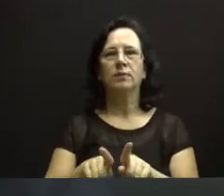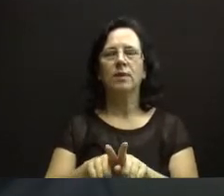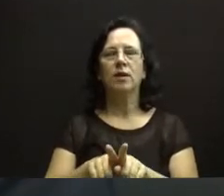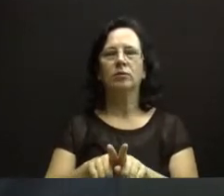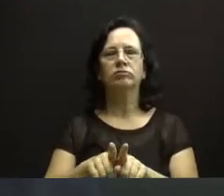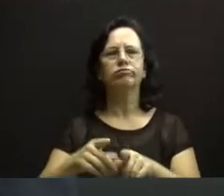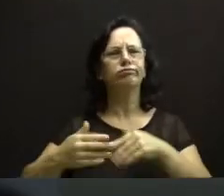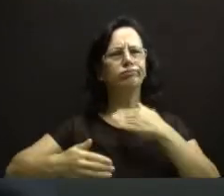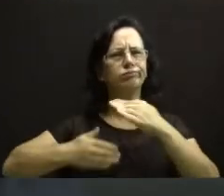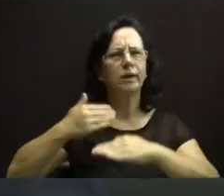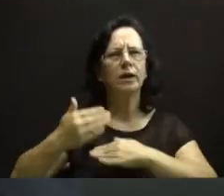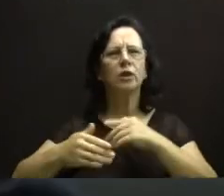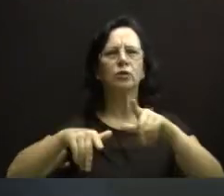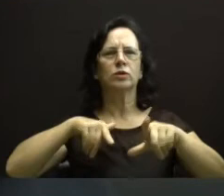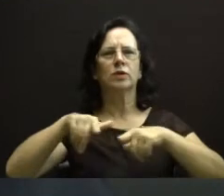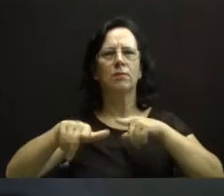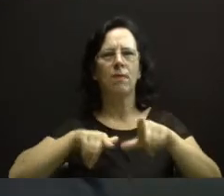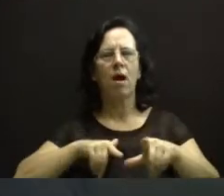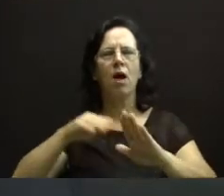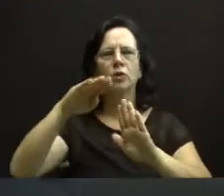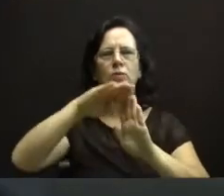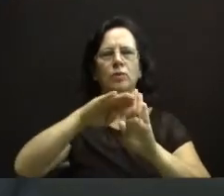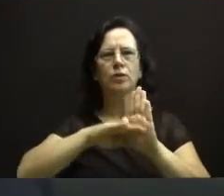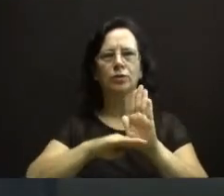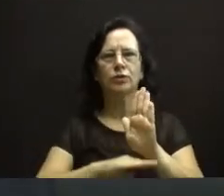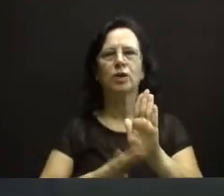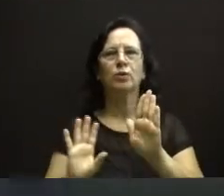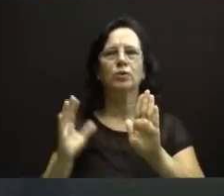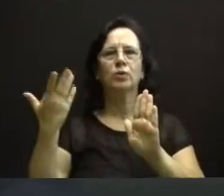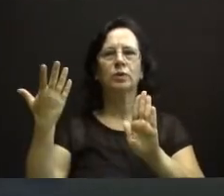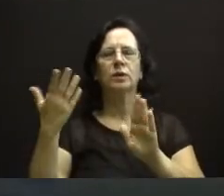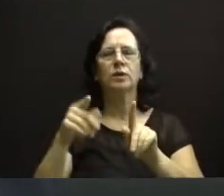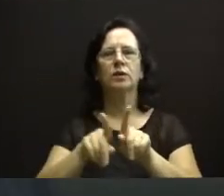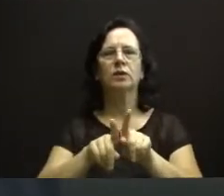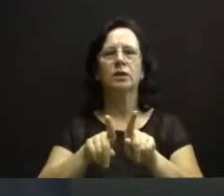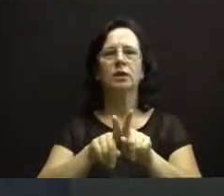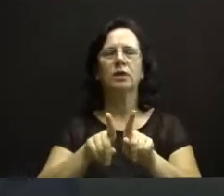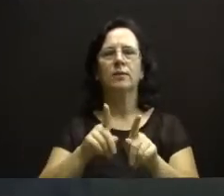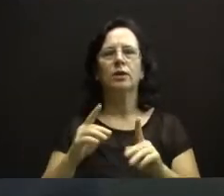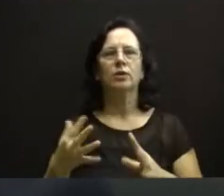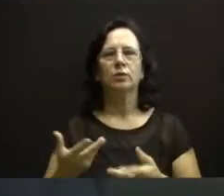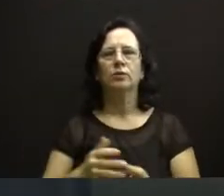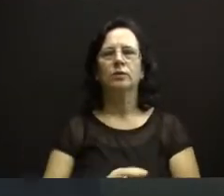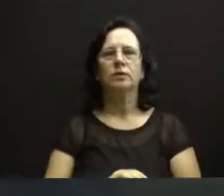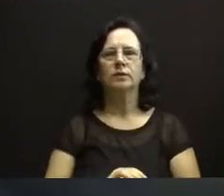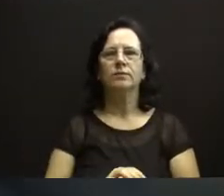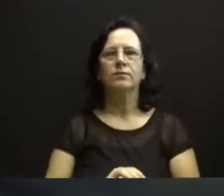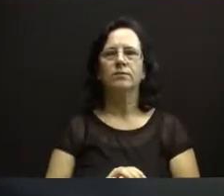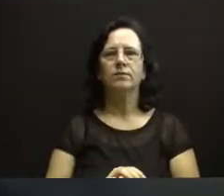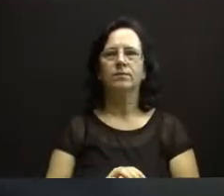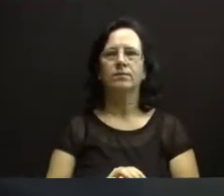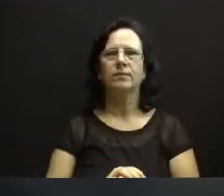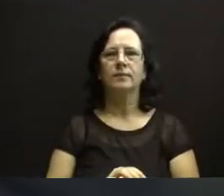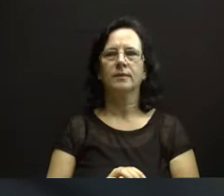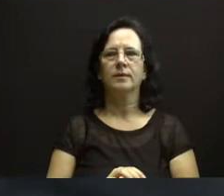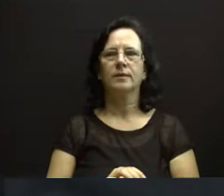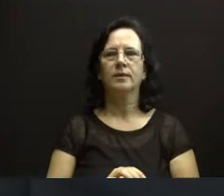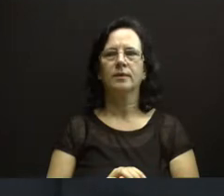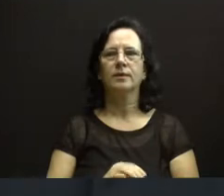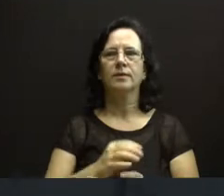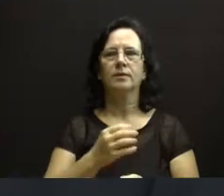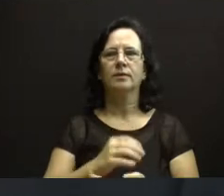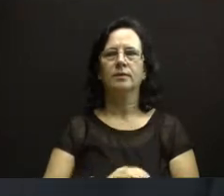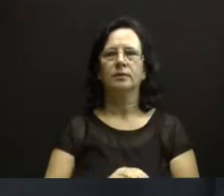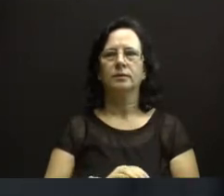desempenho da câmara dos trabalhos dos projetos e indicações requerimentos todo o trabalho desempenhado pela câmara um abraço assim eu